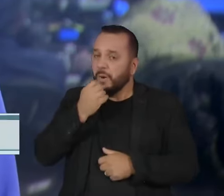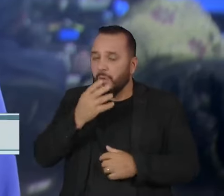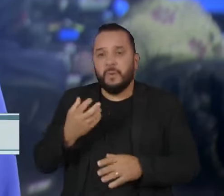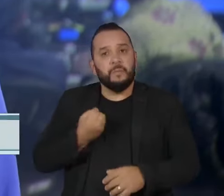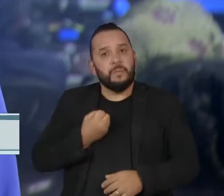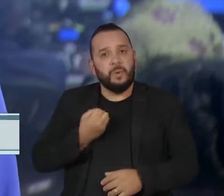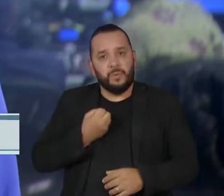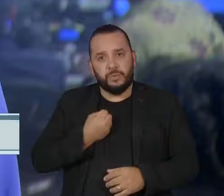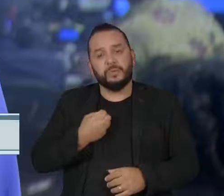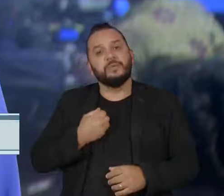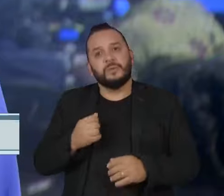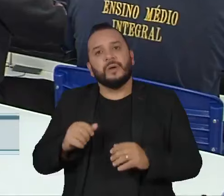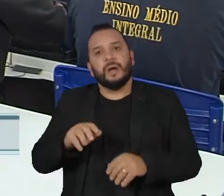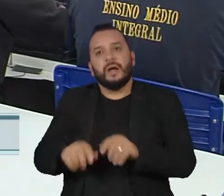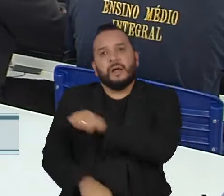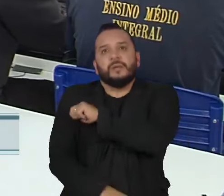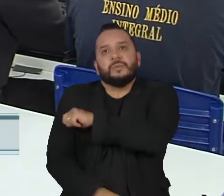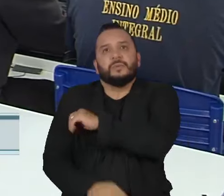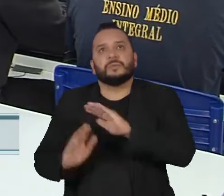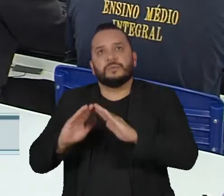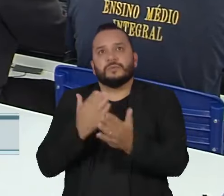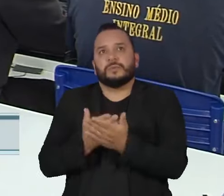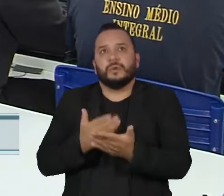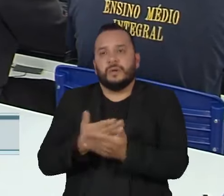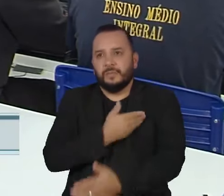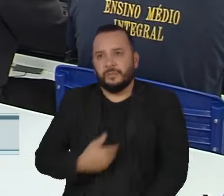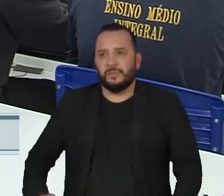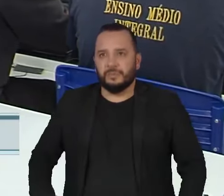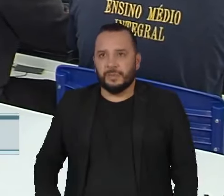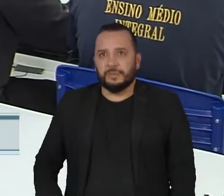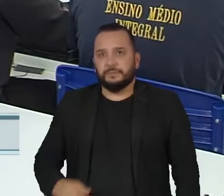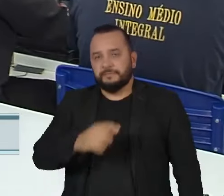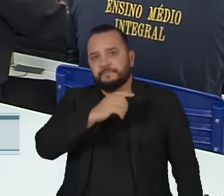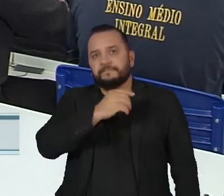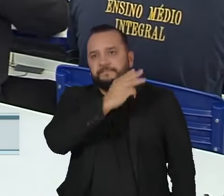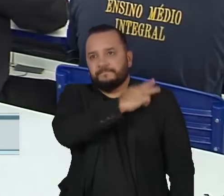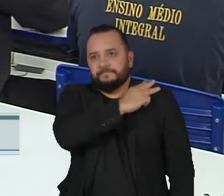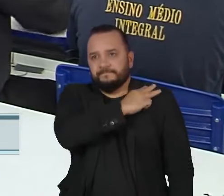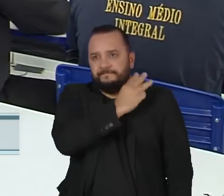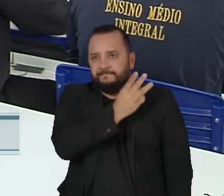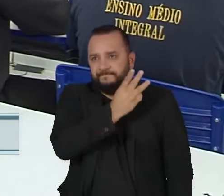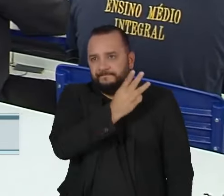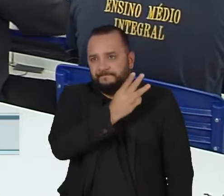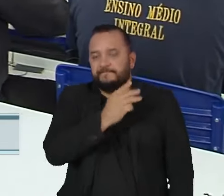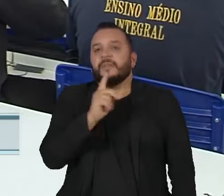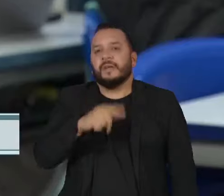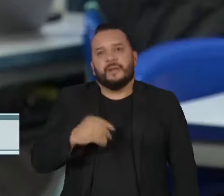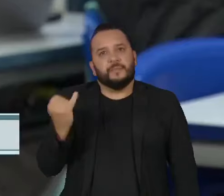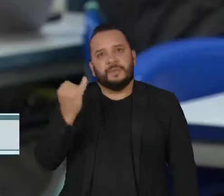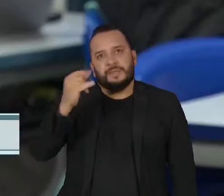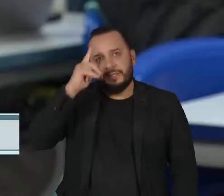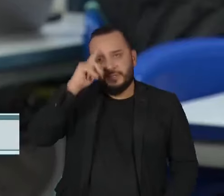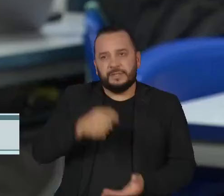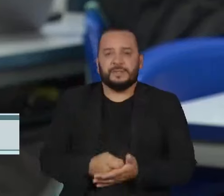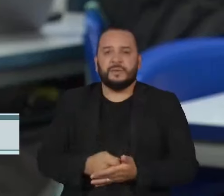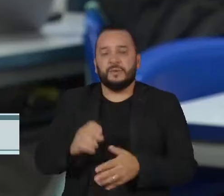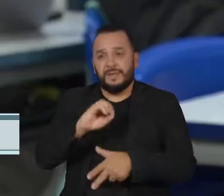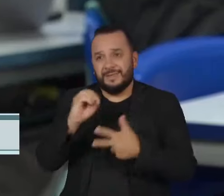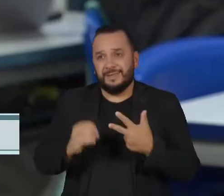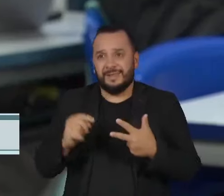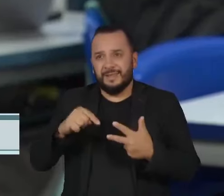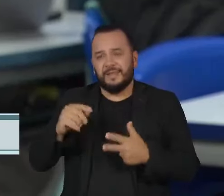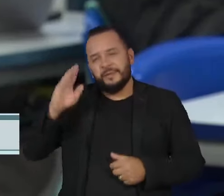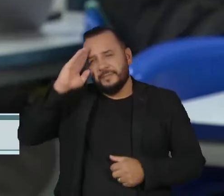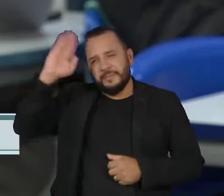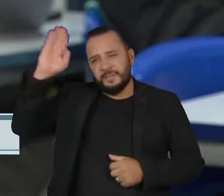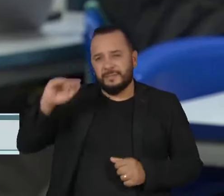alunos de escola pública. O terceiro ano do ensino médio é de definições importantes. E o Enem é um dos